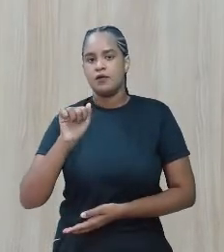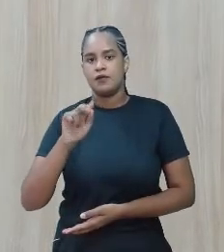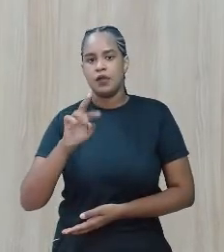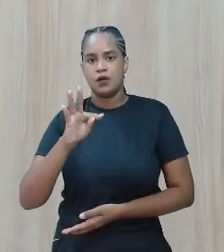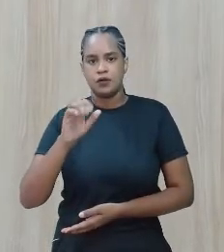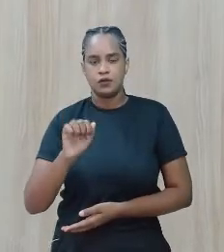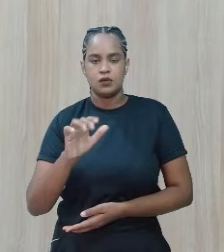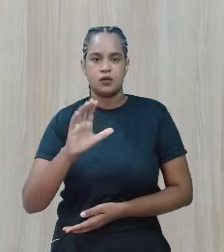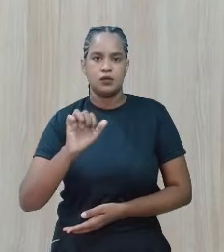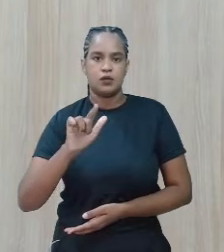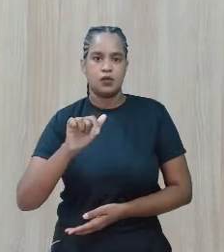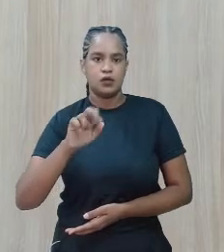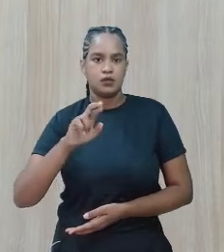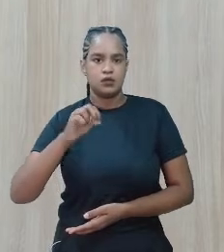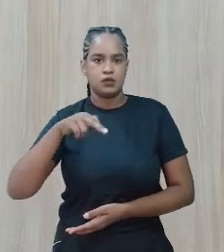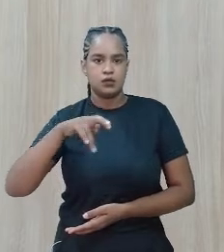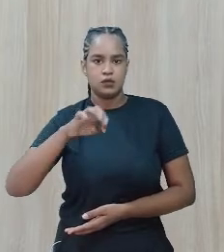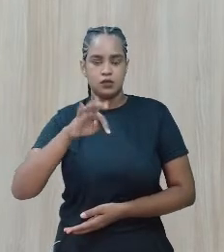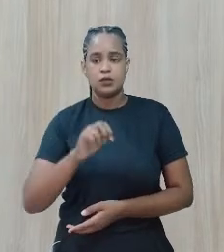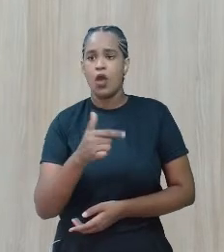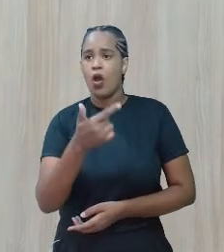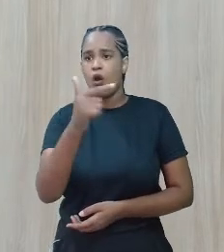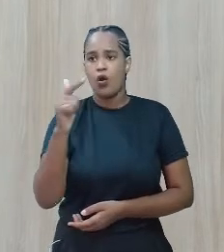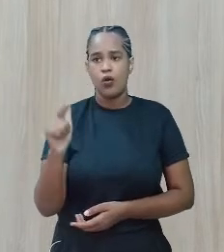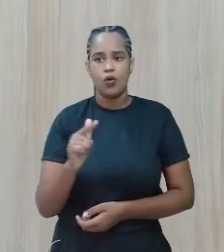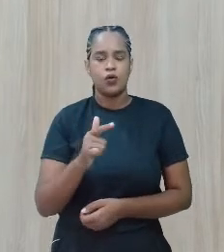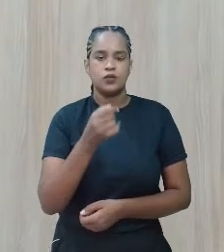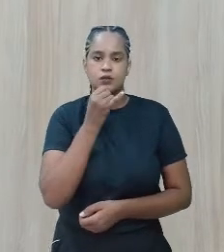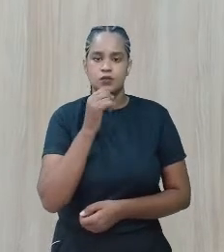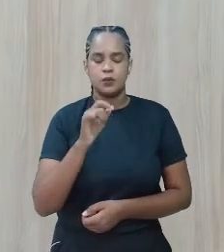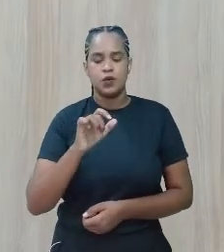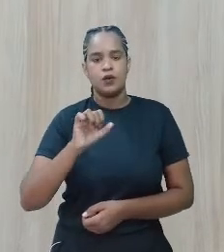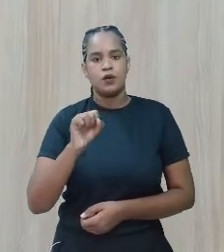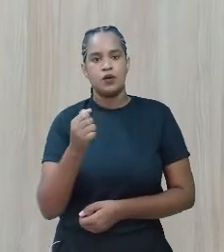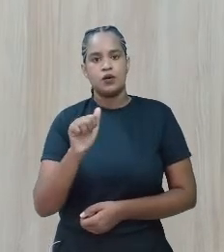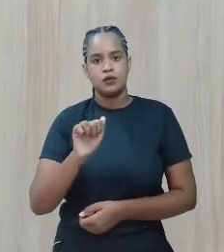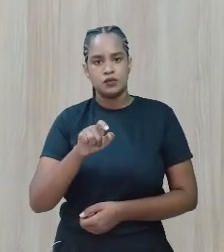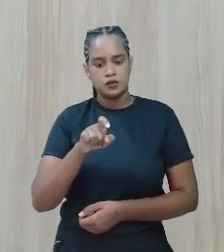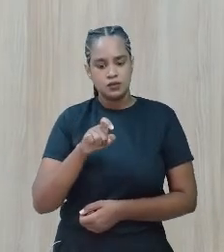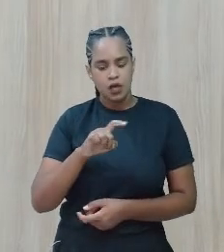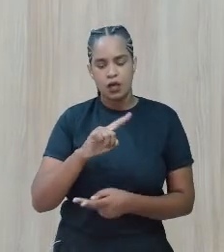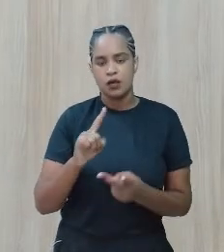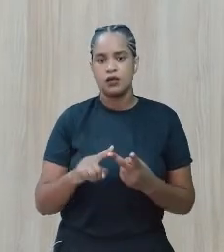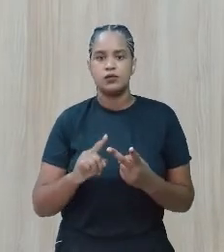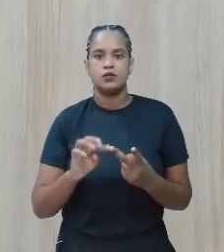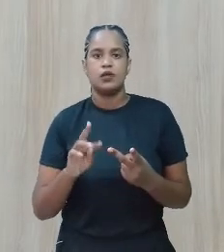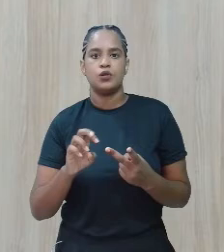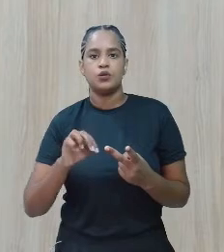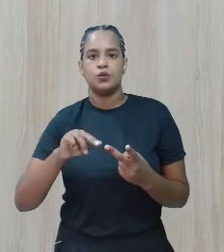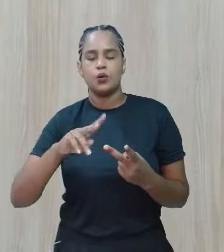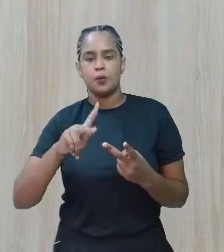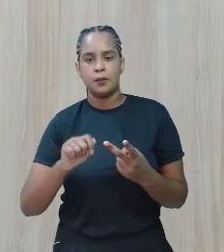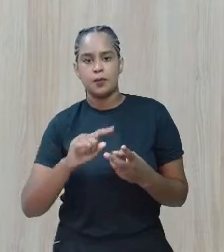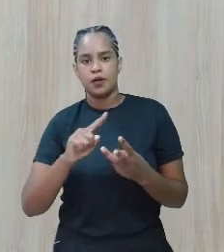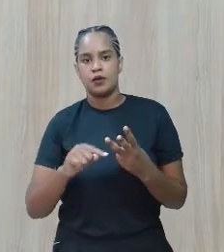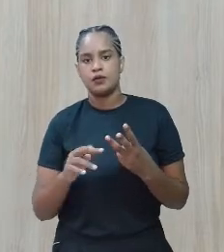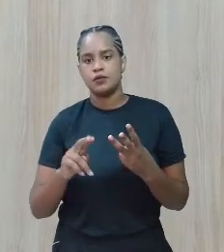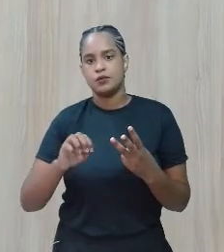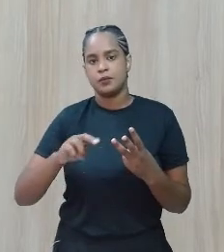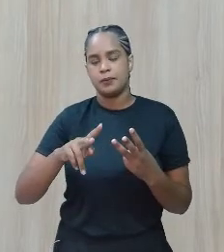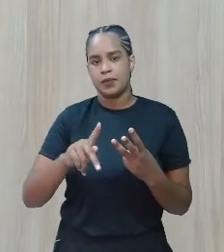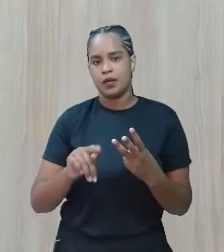o oboé, o fagote. Os outros instrumentos, o saxofone, a trompa, o trompete, a